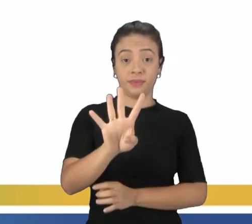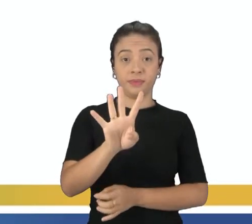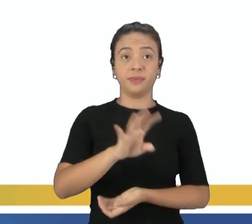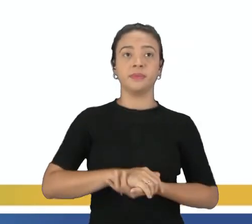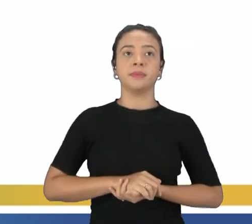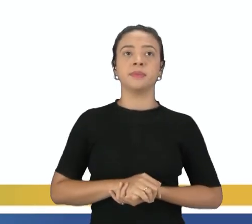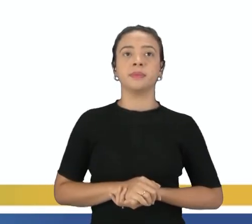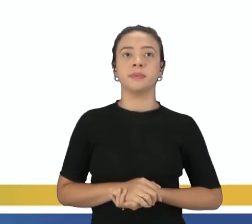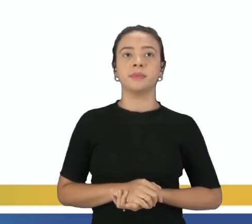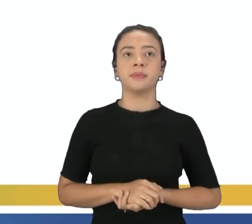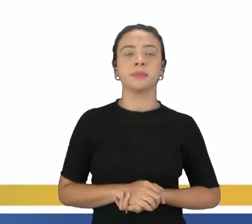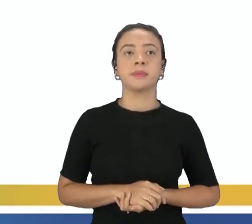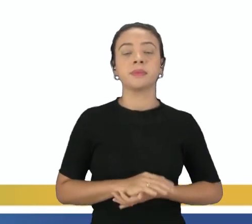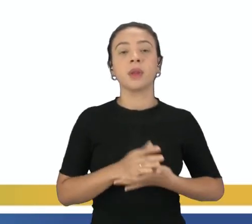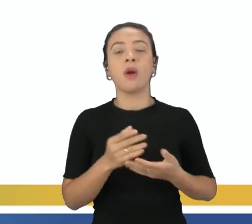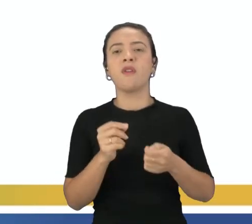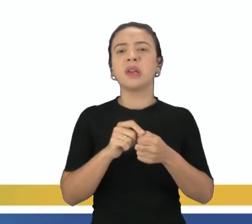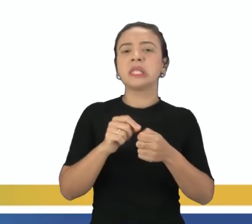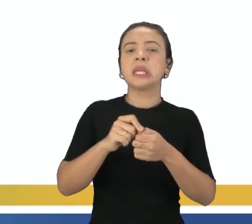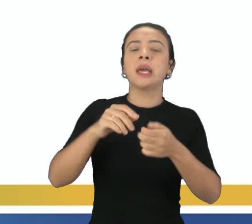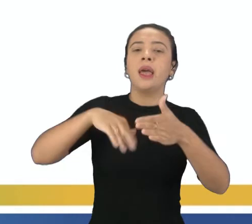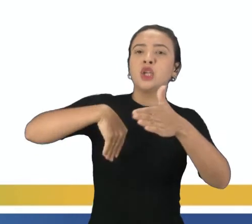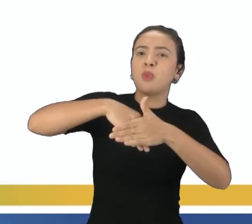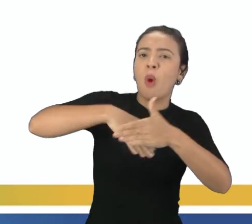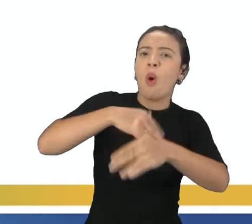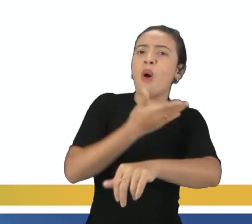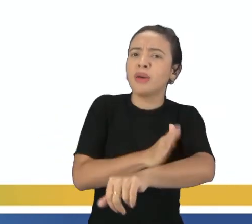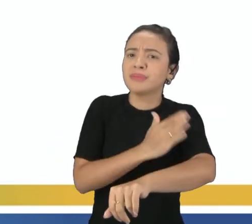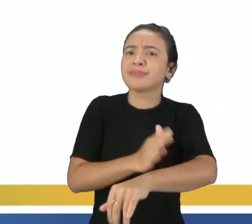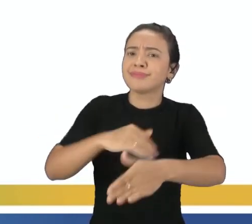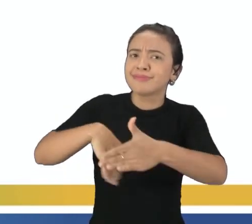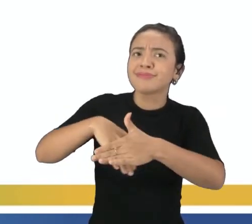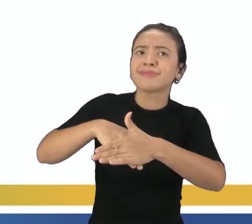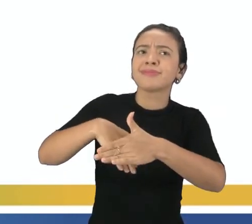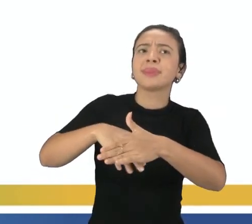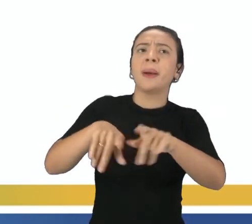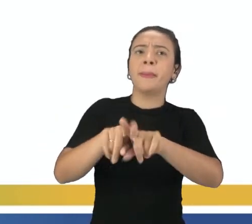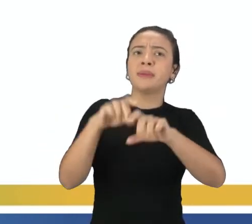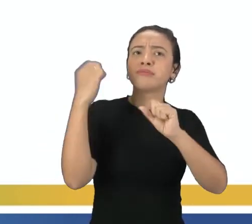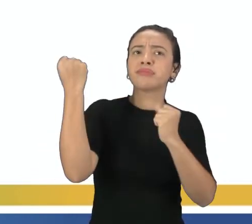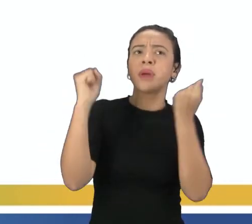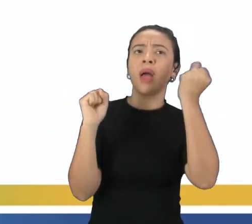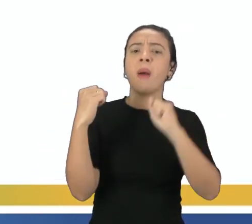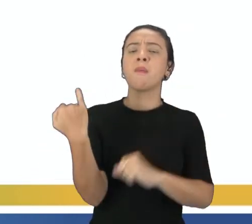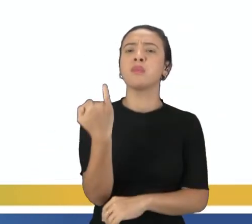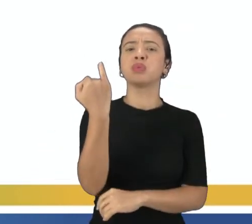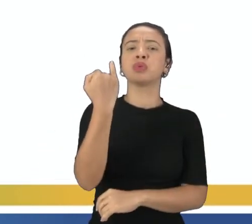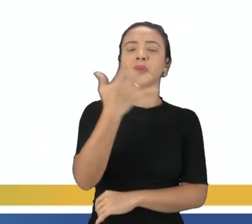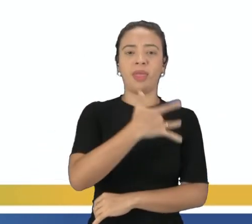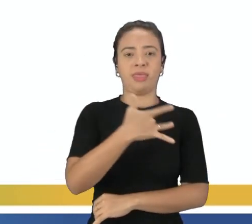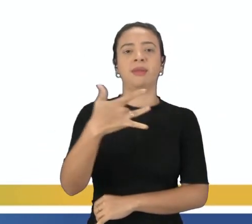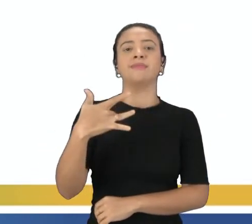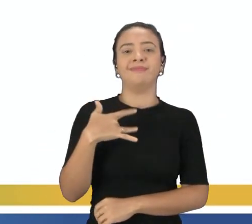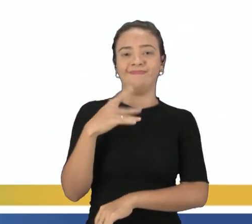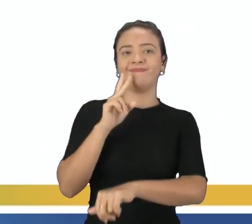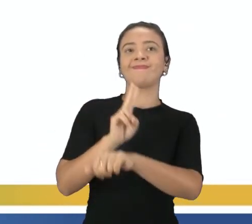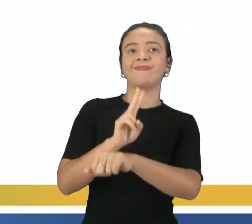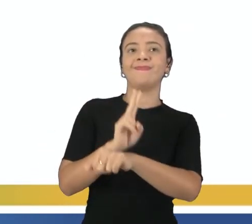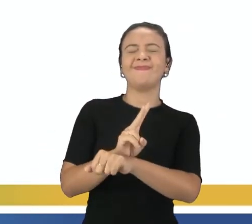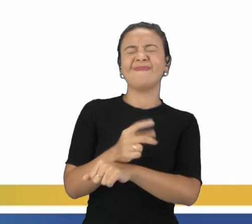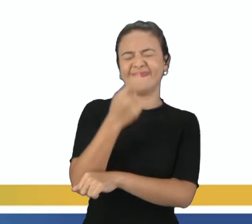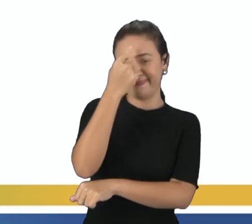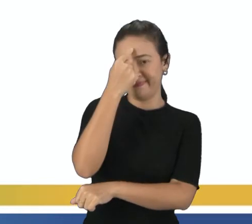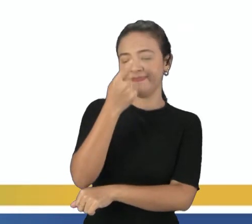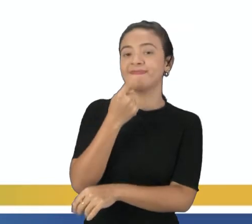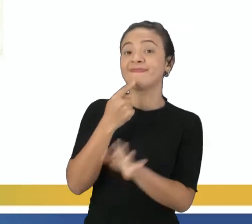Exercício 4. Na prática de esportes e exercícios é fundamental para a nossa saúde. Na imagem